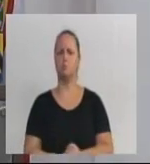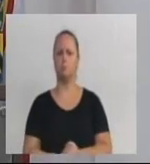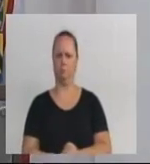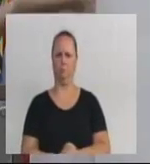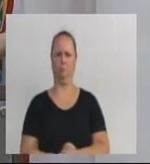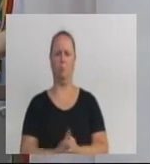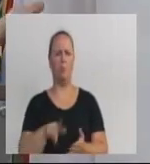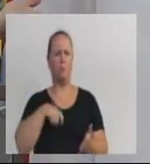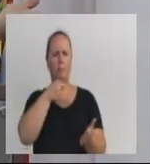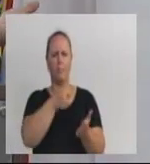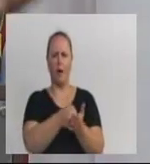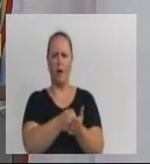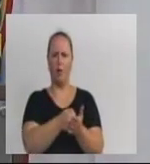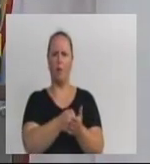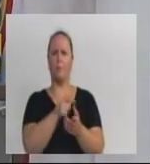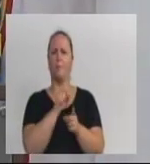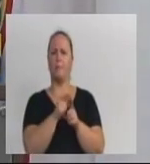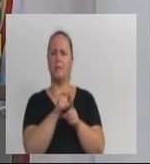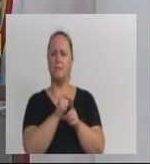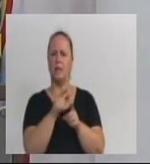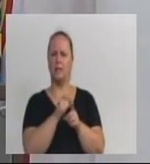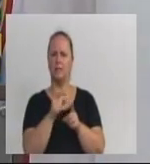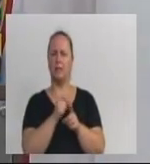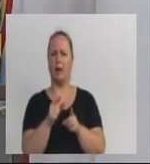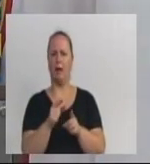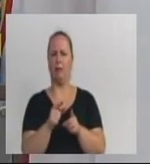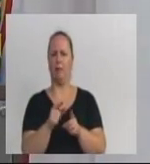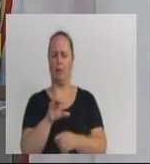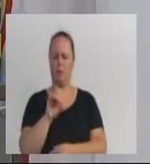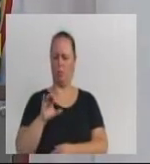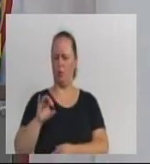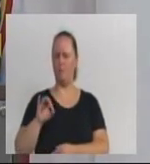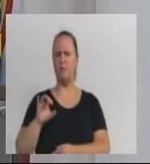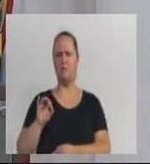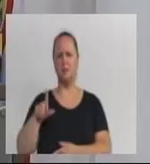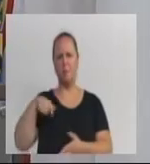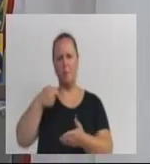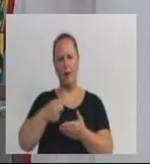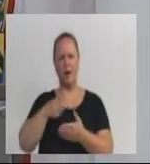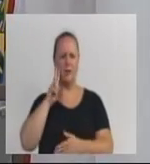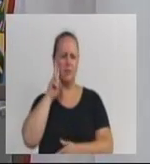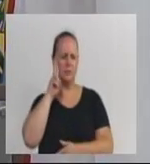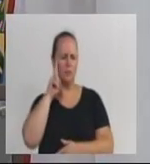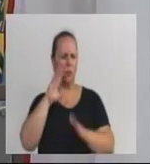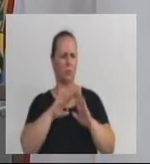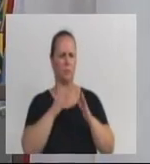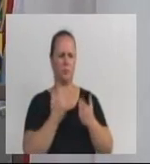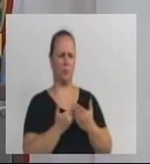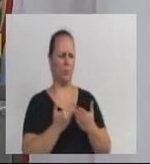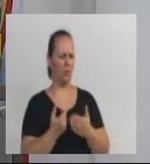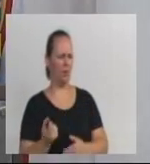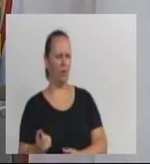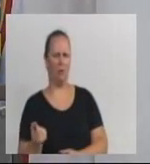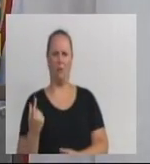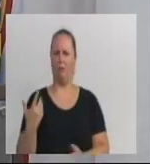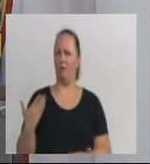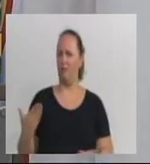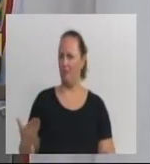foi para a Uniasselvi, paga 600, e ela foi pegar um histórico escolar, duas folhinhas, R$41, um crédito. Quer dizer,